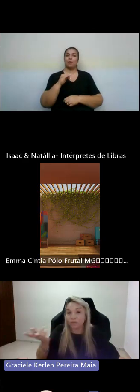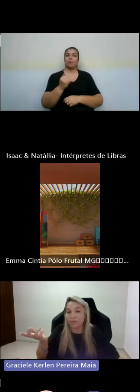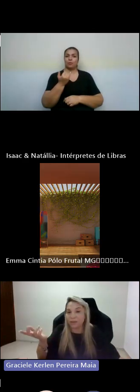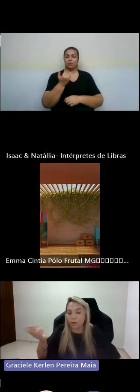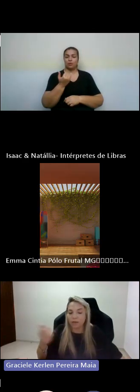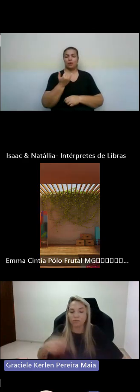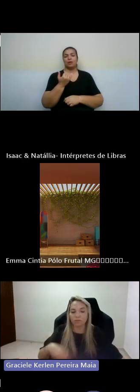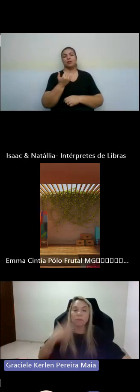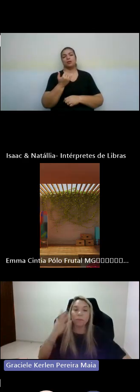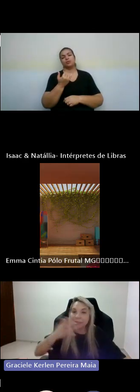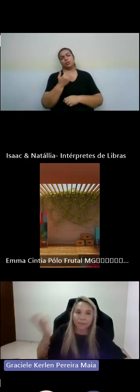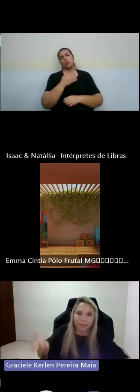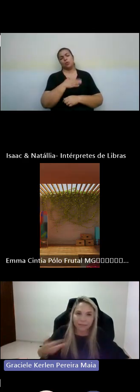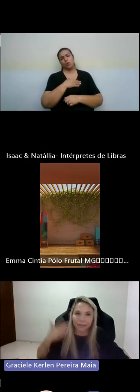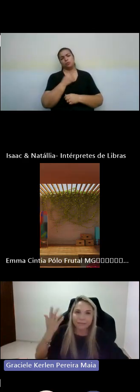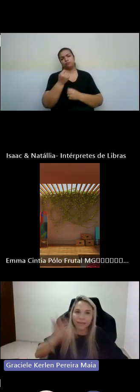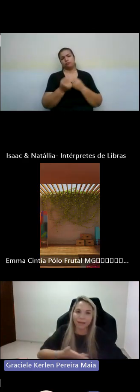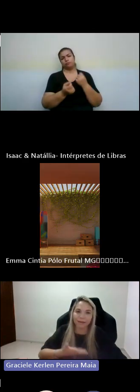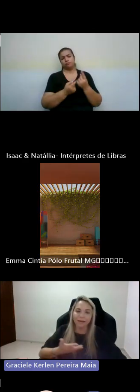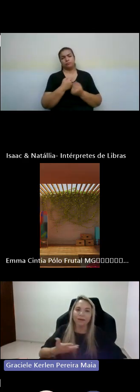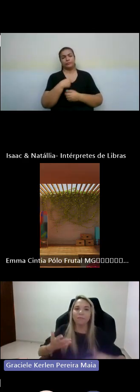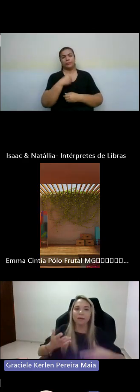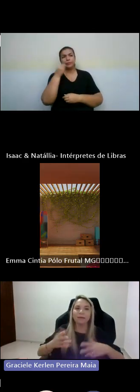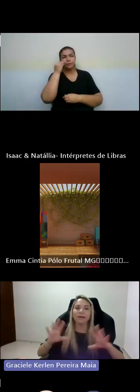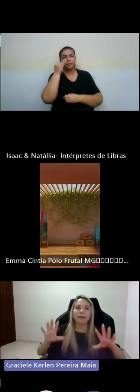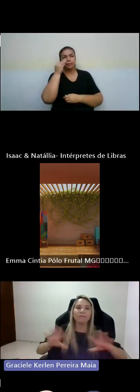isso de vez em quando, só para me tentar entender